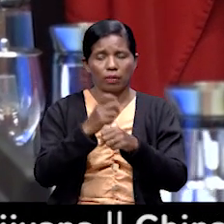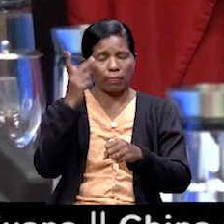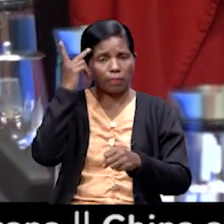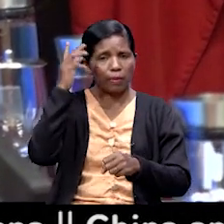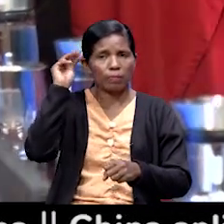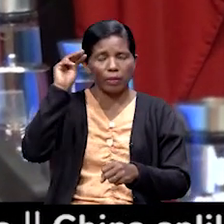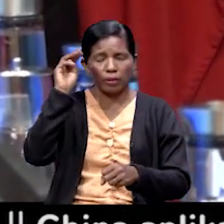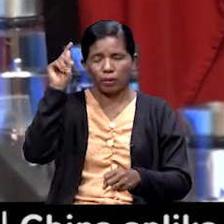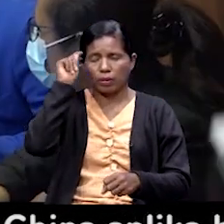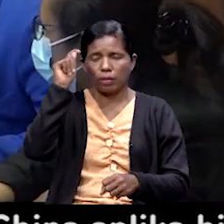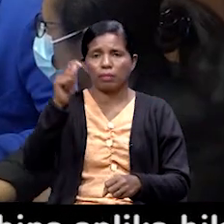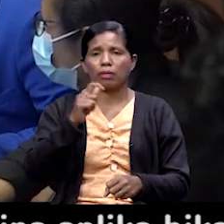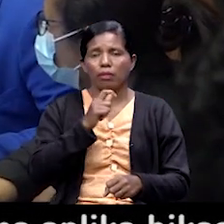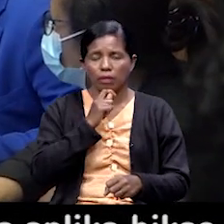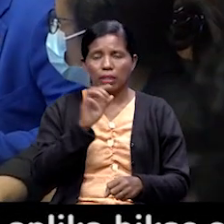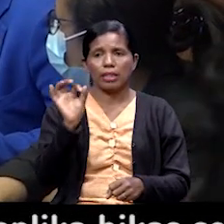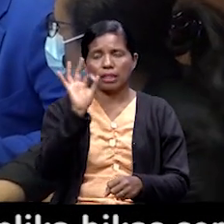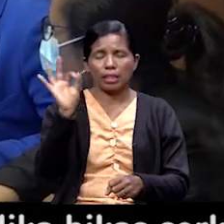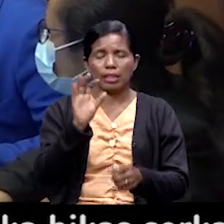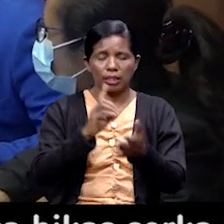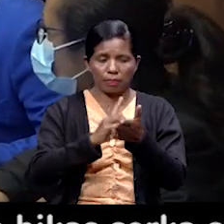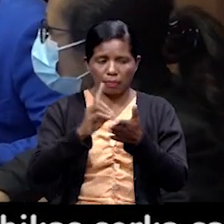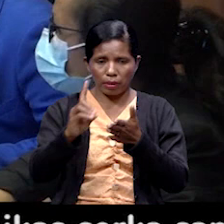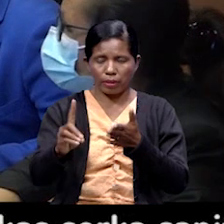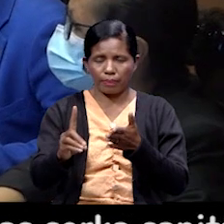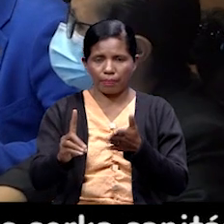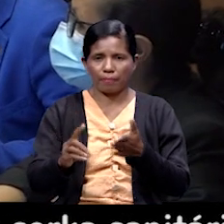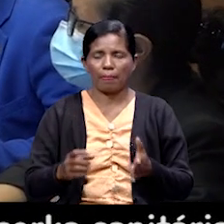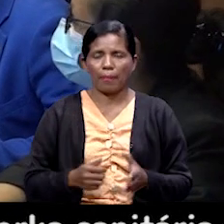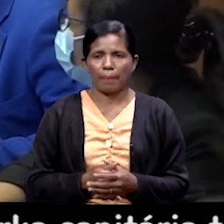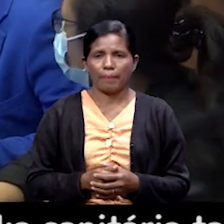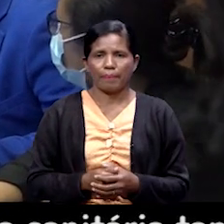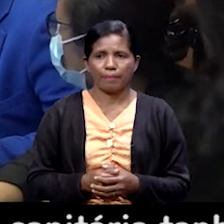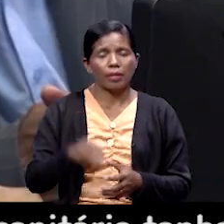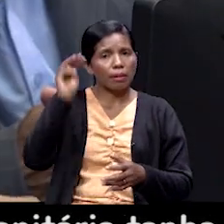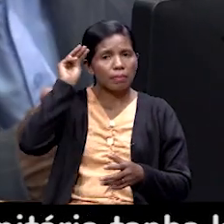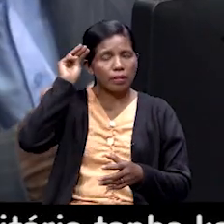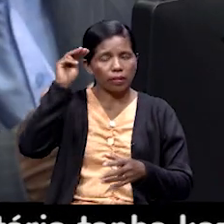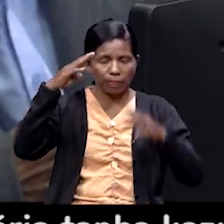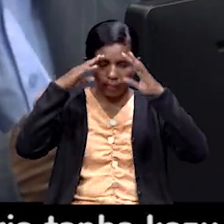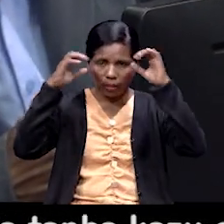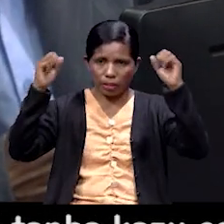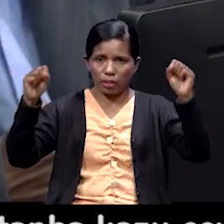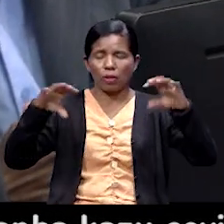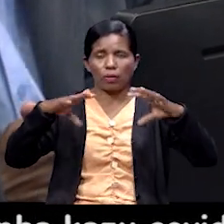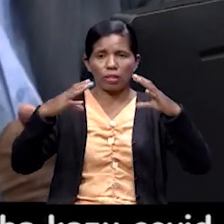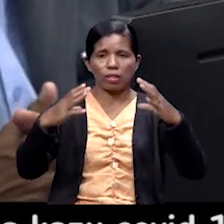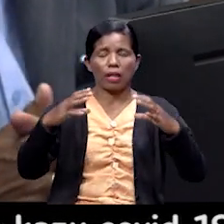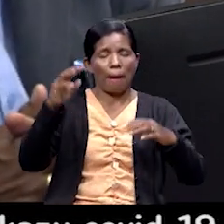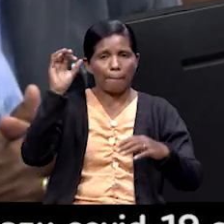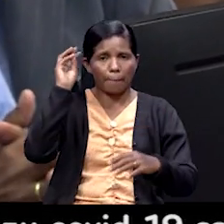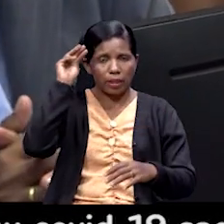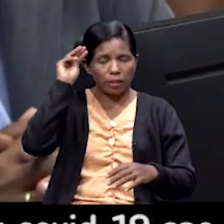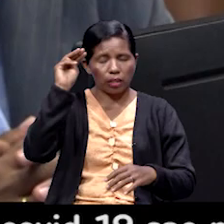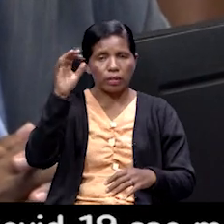Primeiro-Ministro, Tarumatan Ruak, e a sexta semana, né? Rony alteração balo. Ministro Presidência, Conselho Ministro, Fidelis Manuel